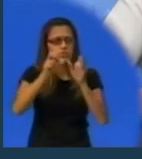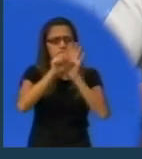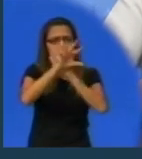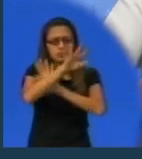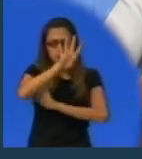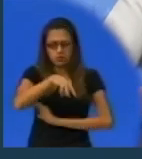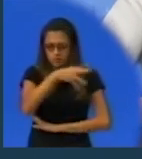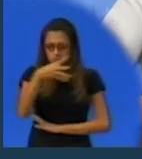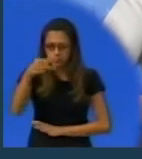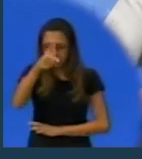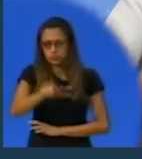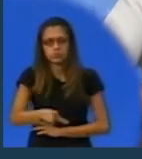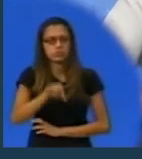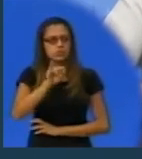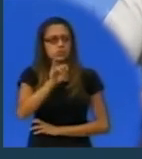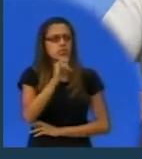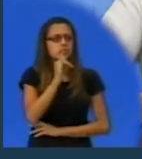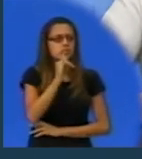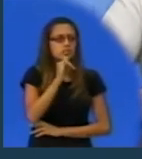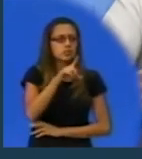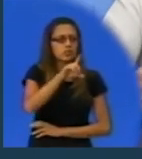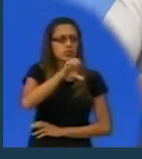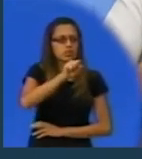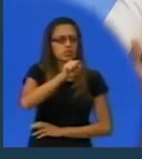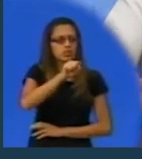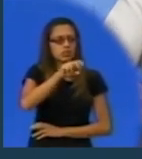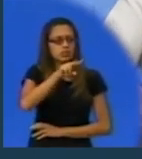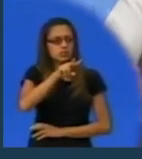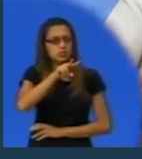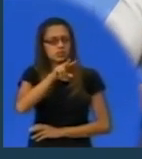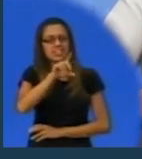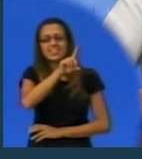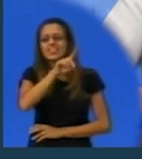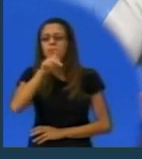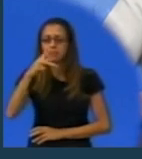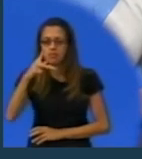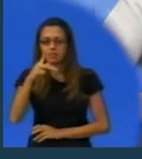gráfico. Então, se você tem lá um desvio padrão, você tem